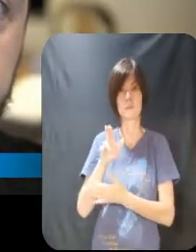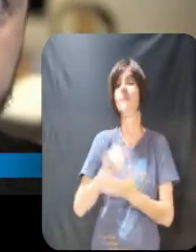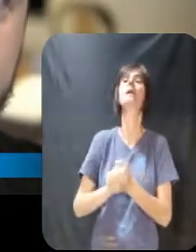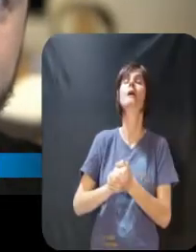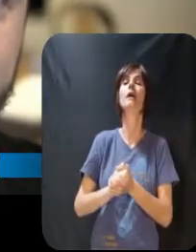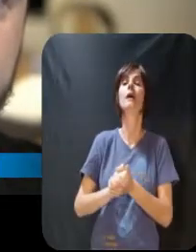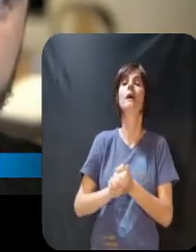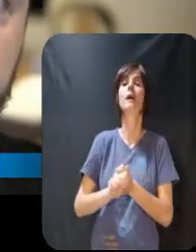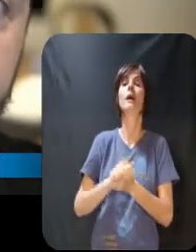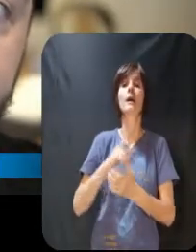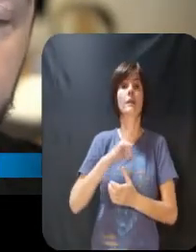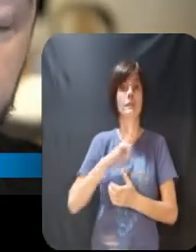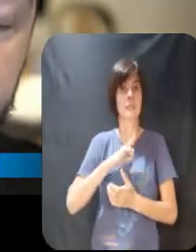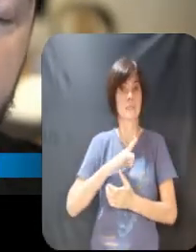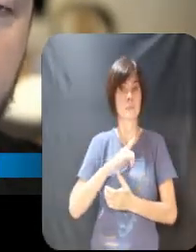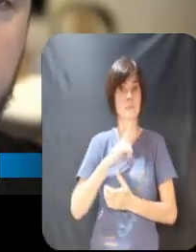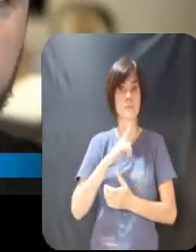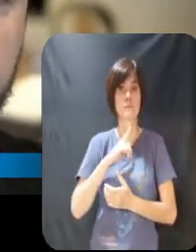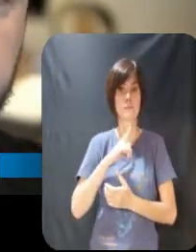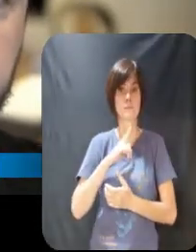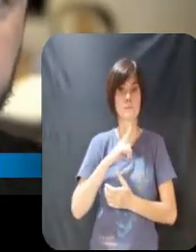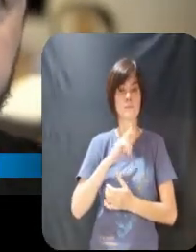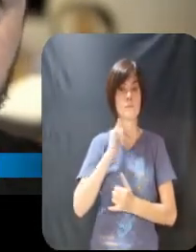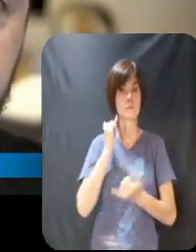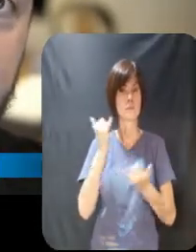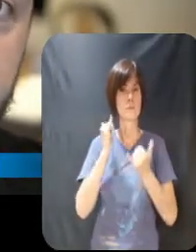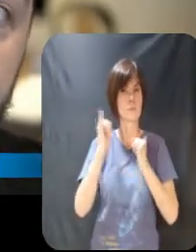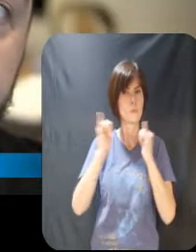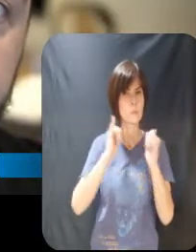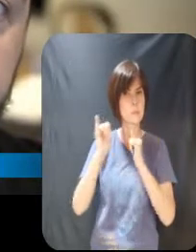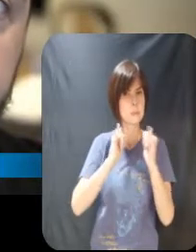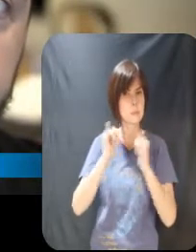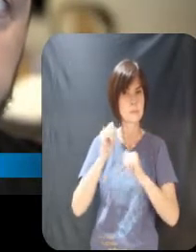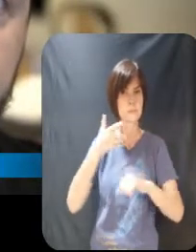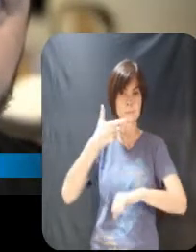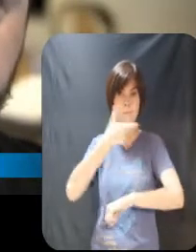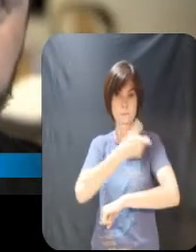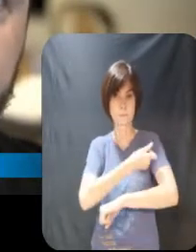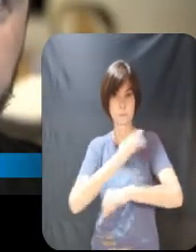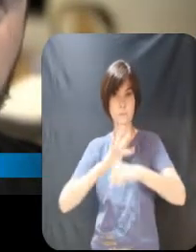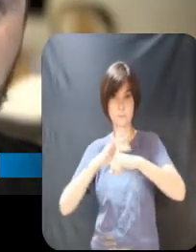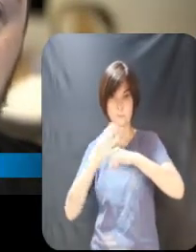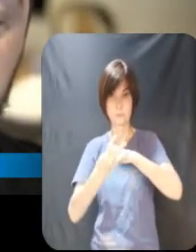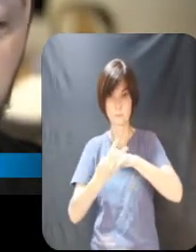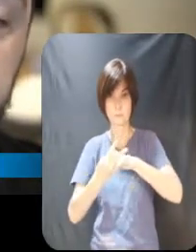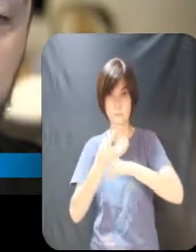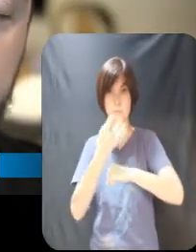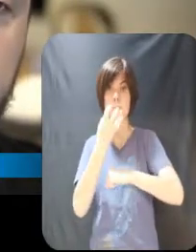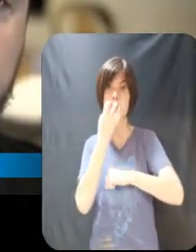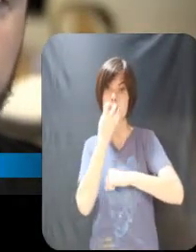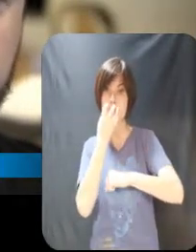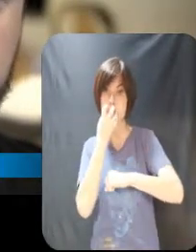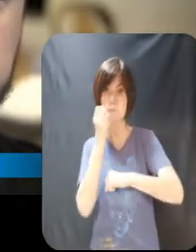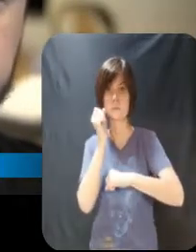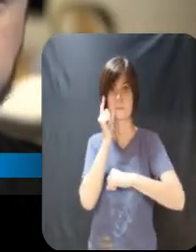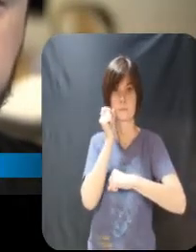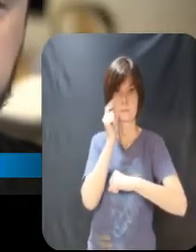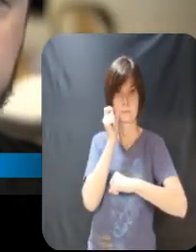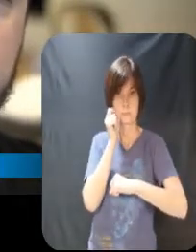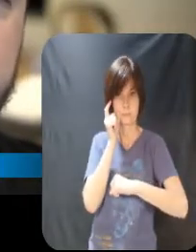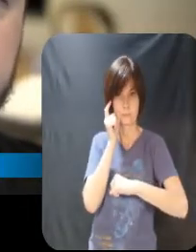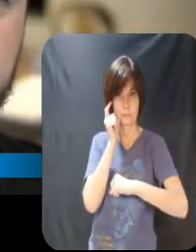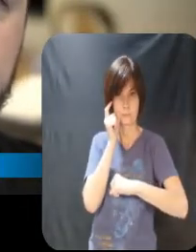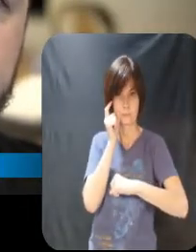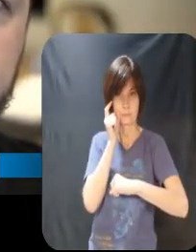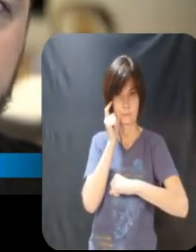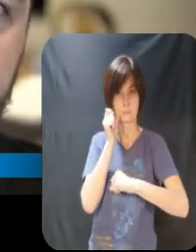circulando hoje da vacina de coronavírus de animais para ser usada para humanos. E